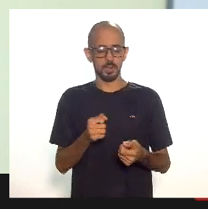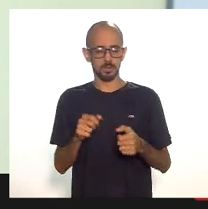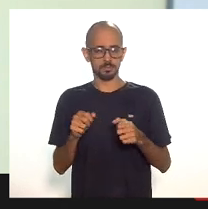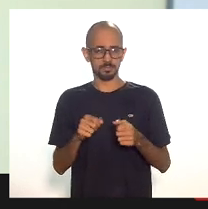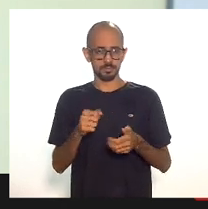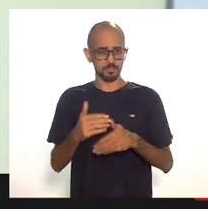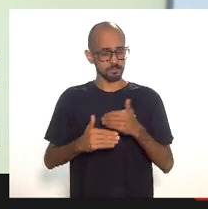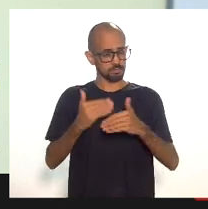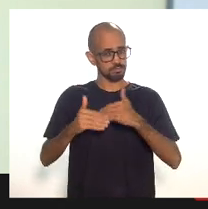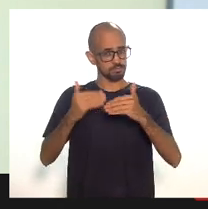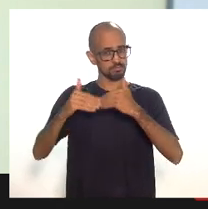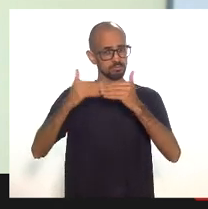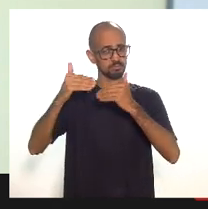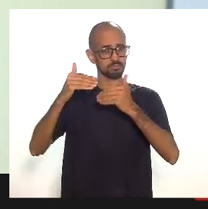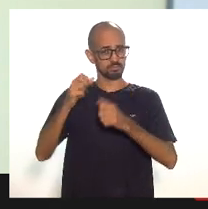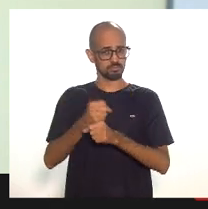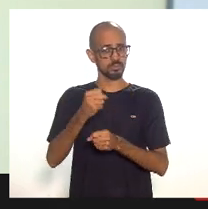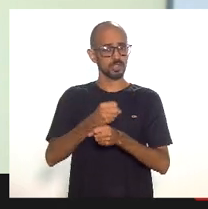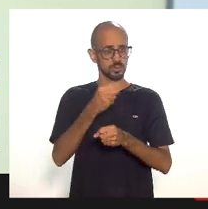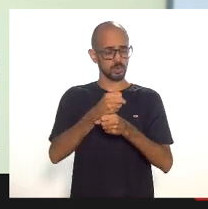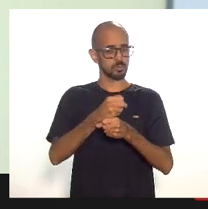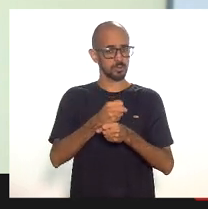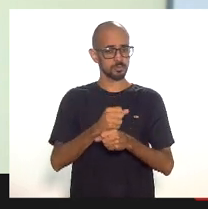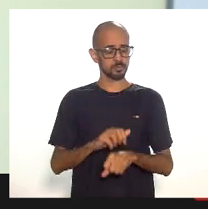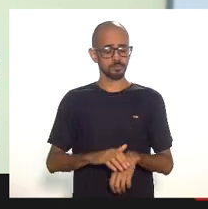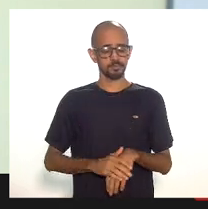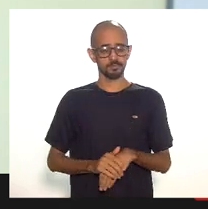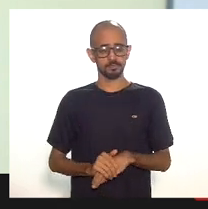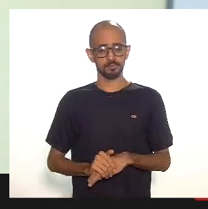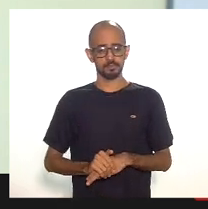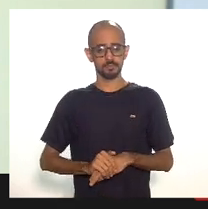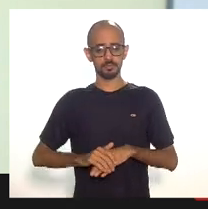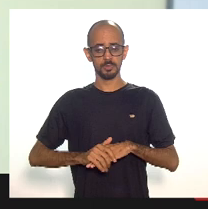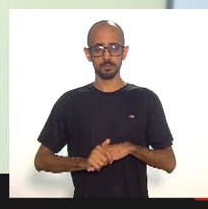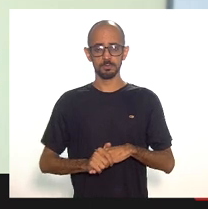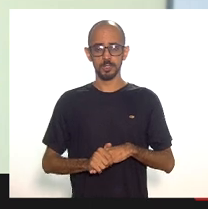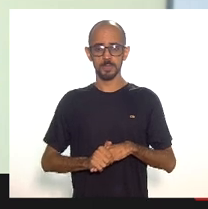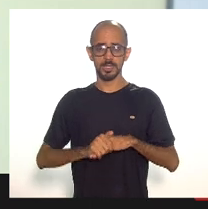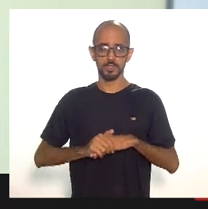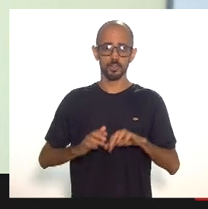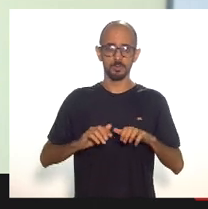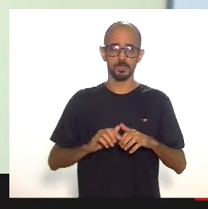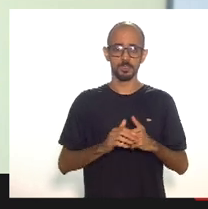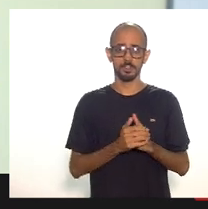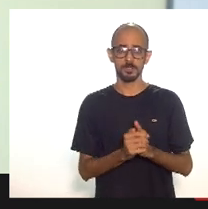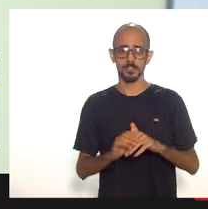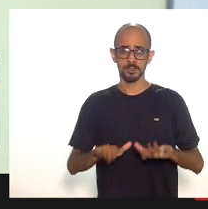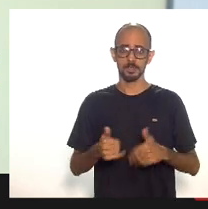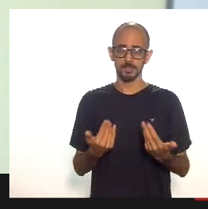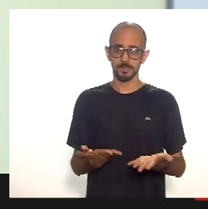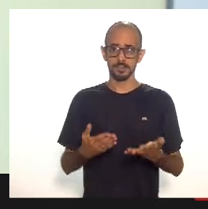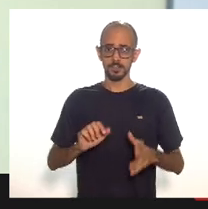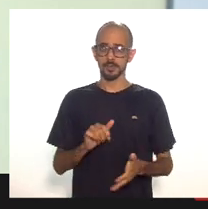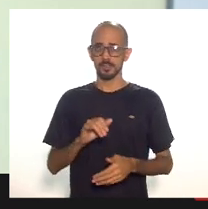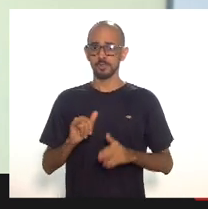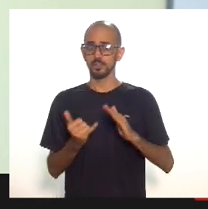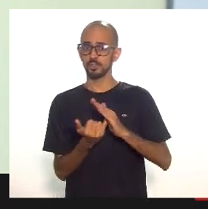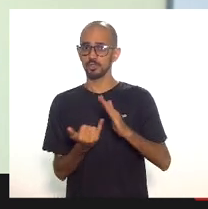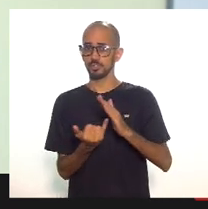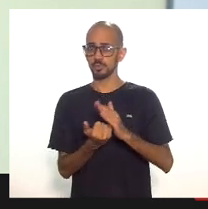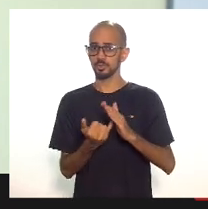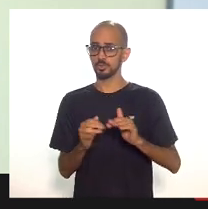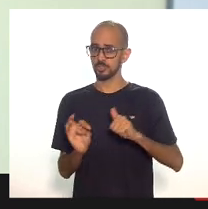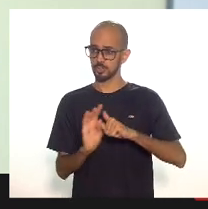obra for avançando. Em relação ao Instituto Nacional de Infectologia, é um instituto da